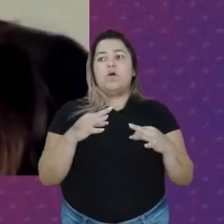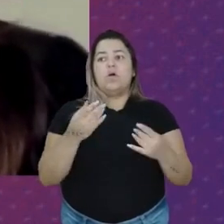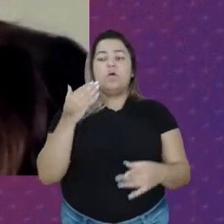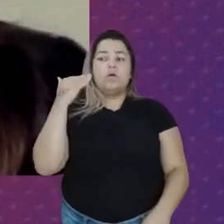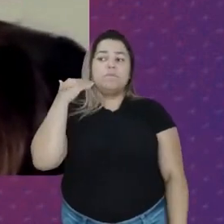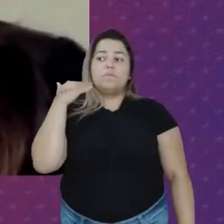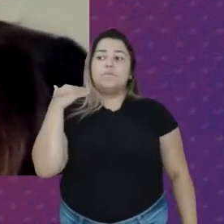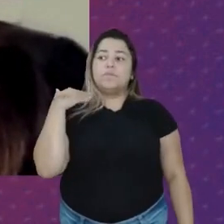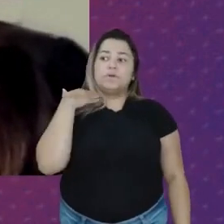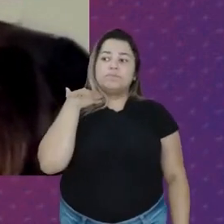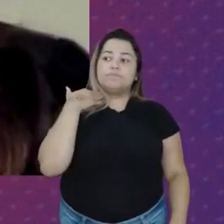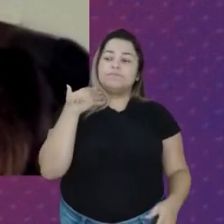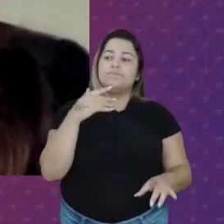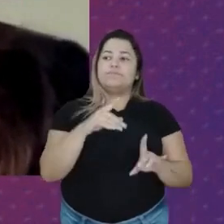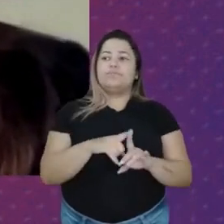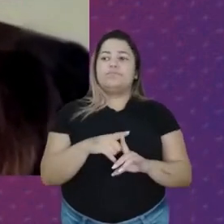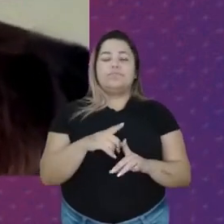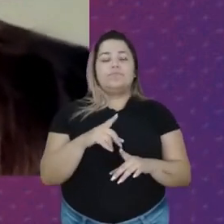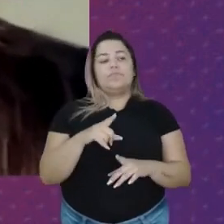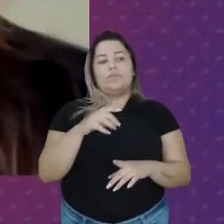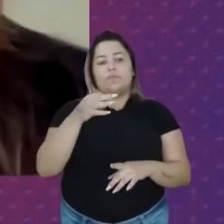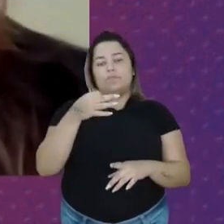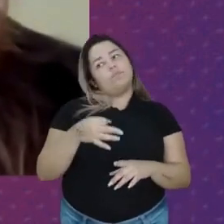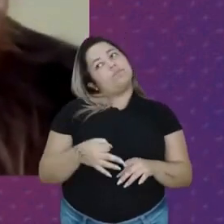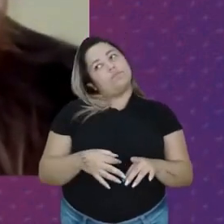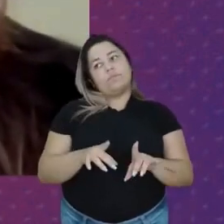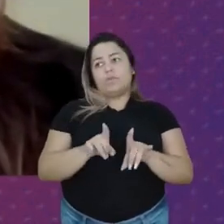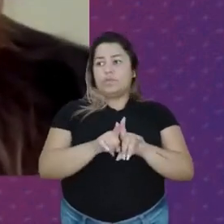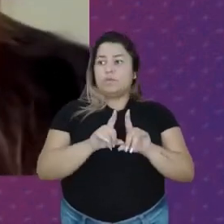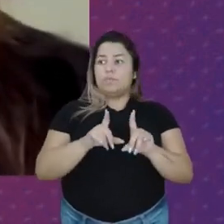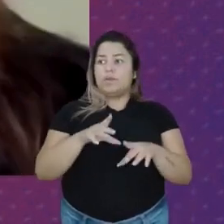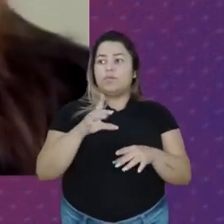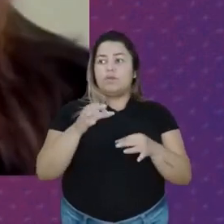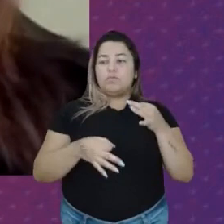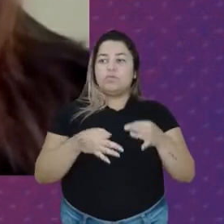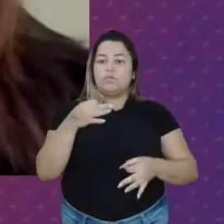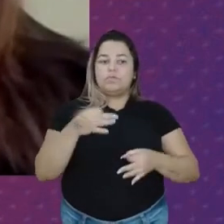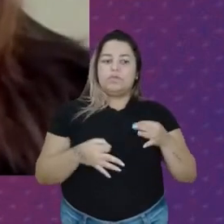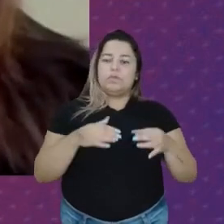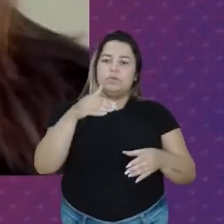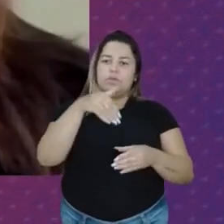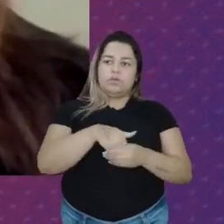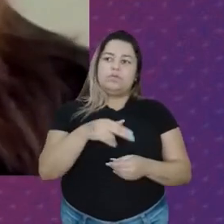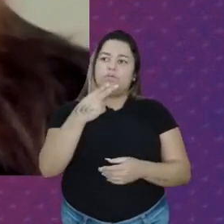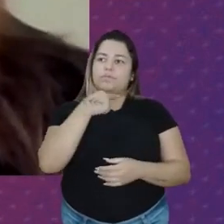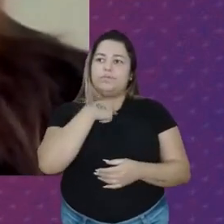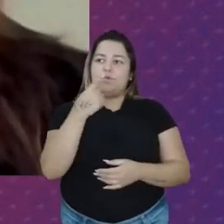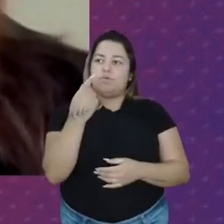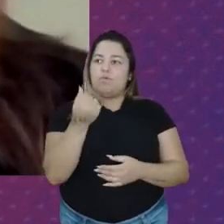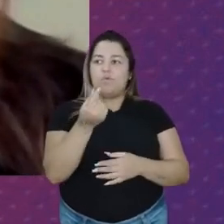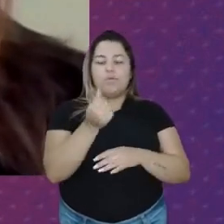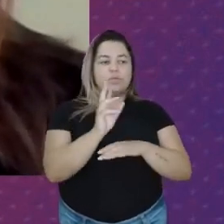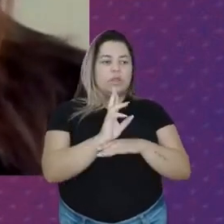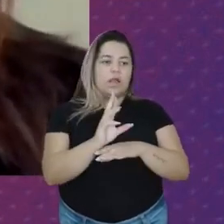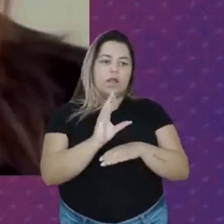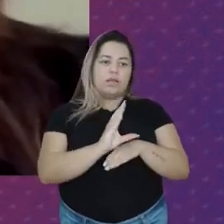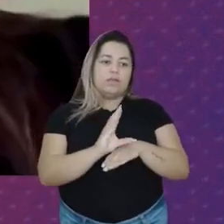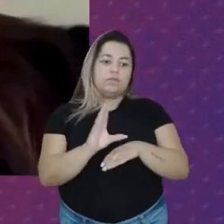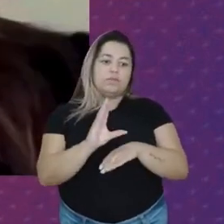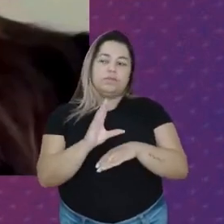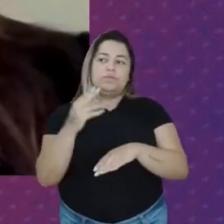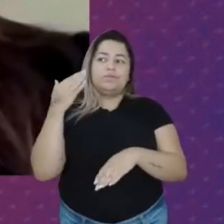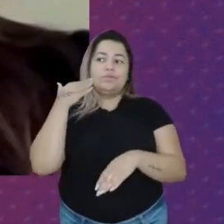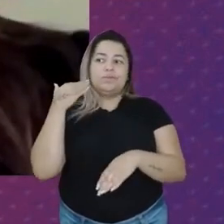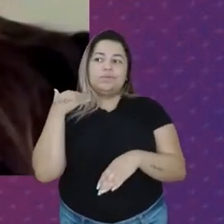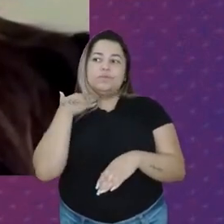conta bancária específica de campanha que foi declarada a Justiça Eleitoral. Então, você não pode simplesmente pegar o dinheiro da sua conta, ir lá